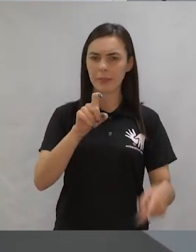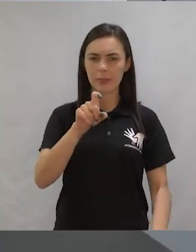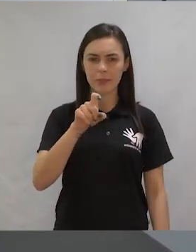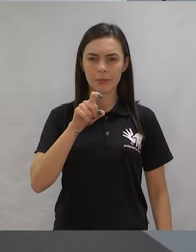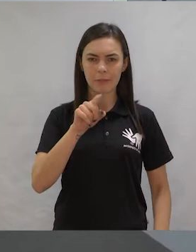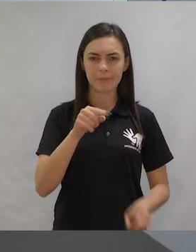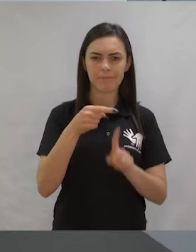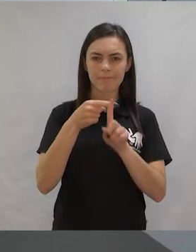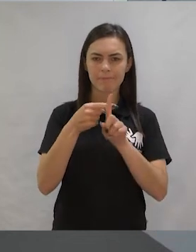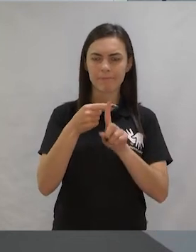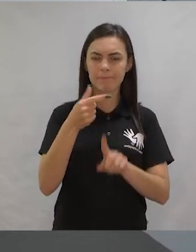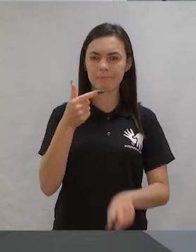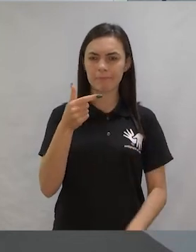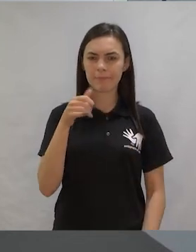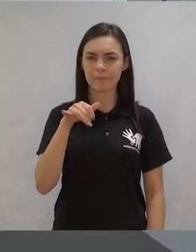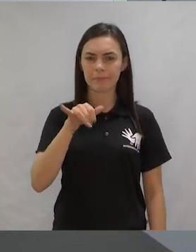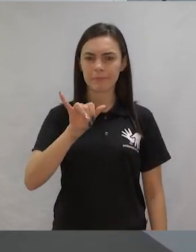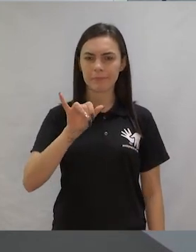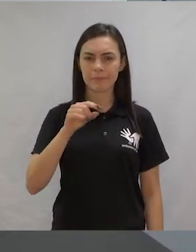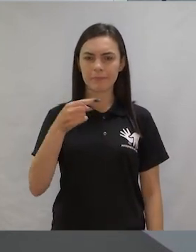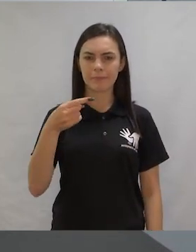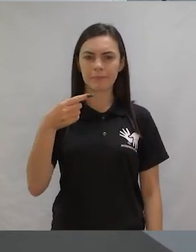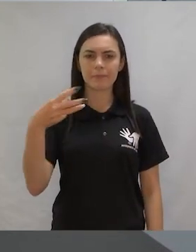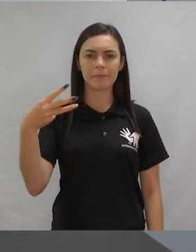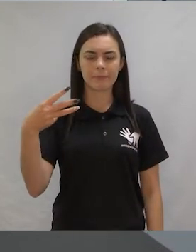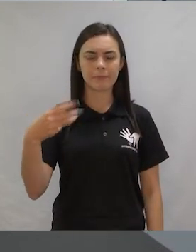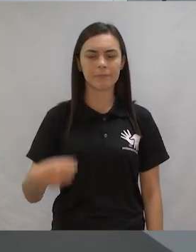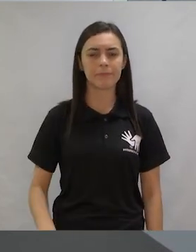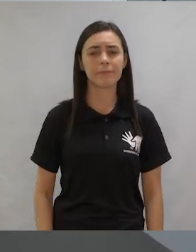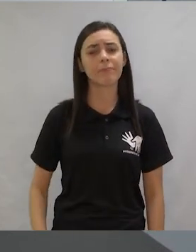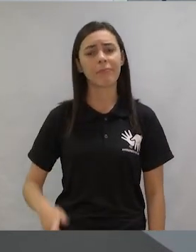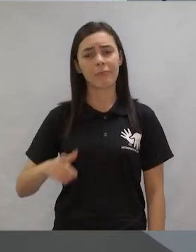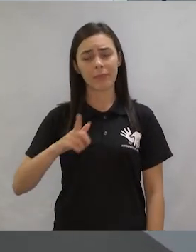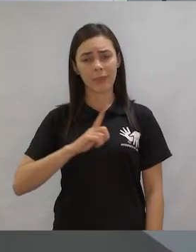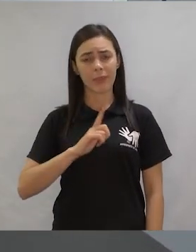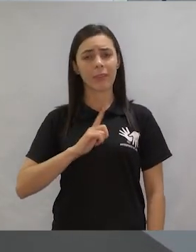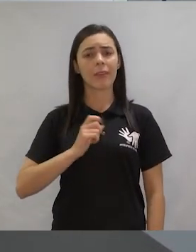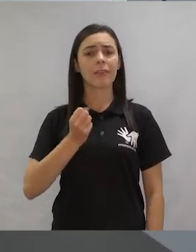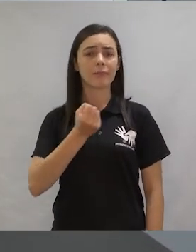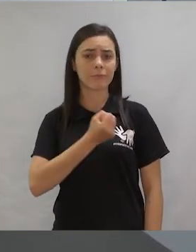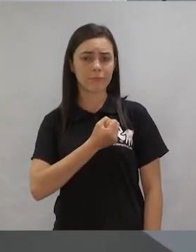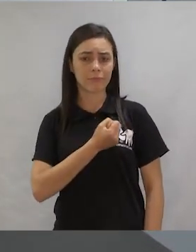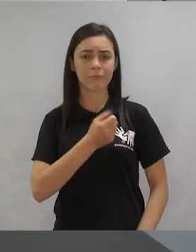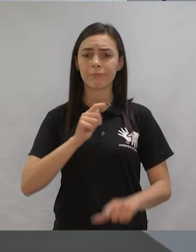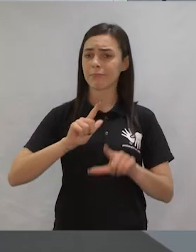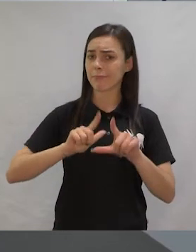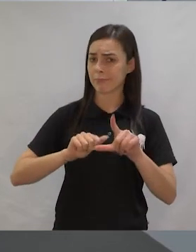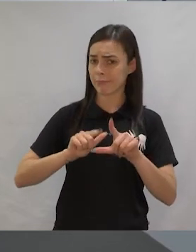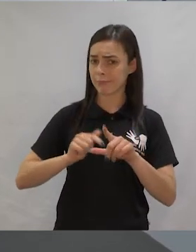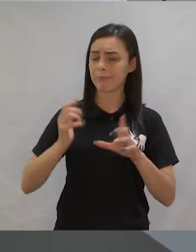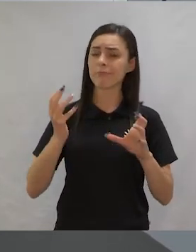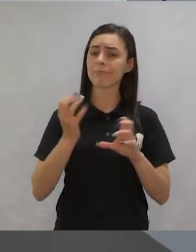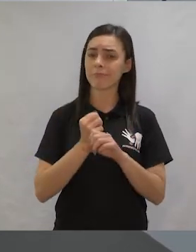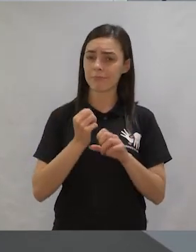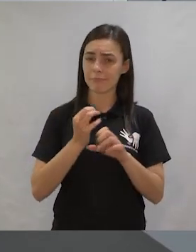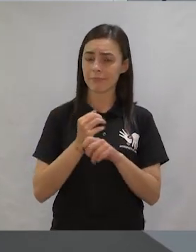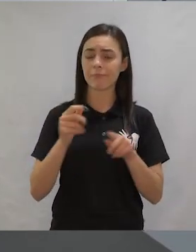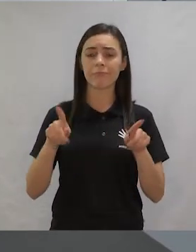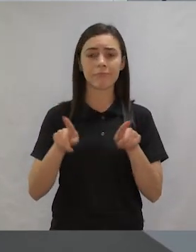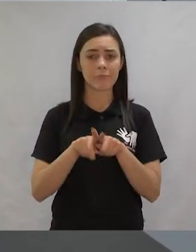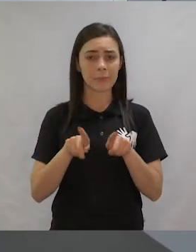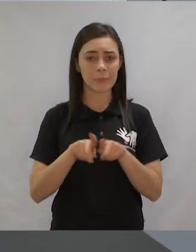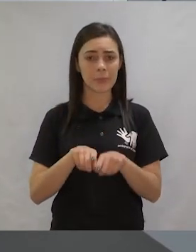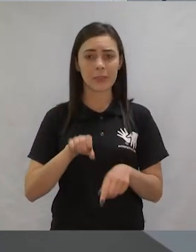lembrem lá, x mais 2y menos 3. Eu tenho letras, números e